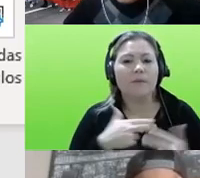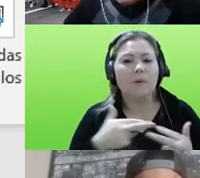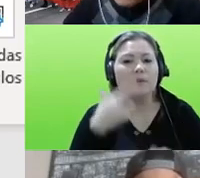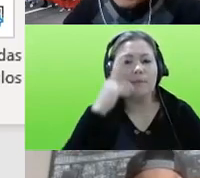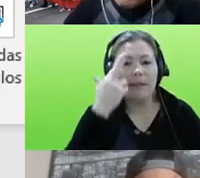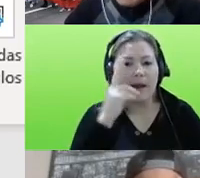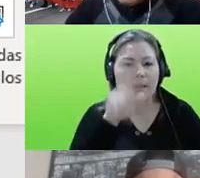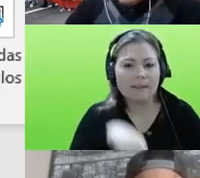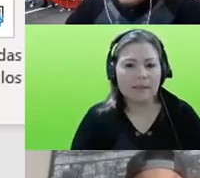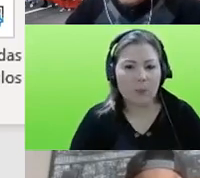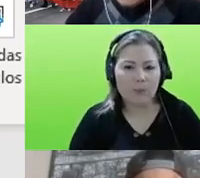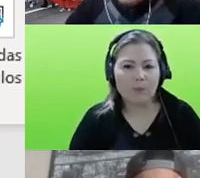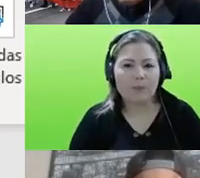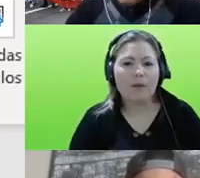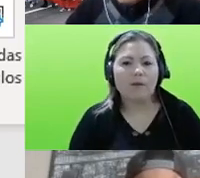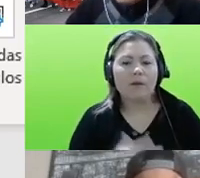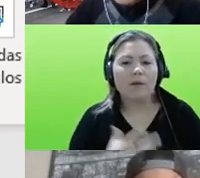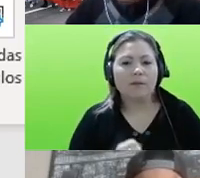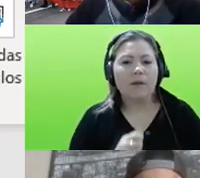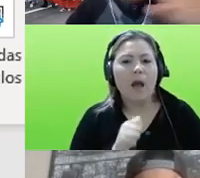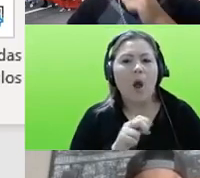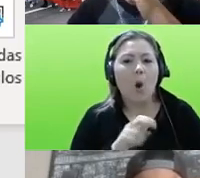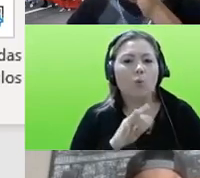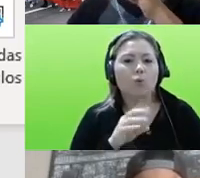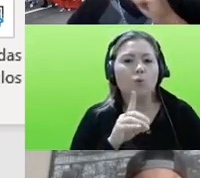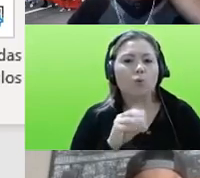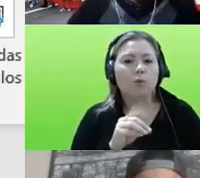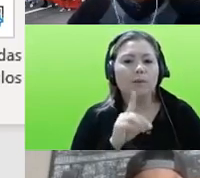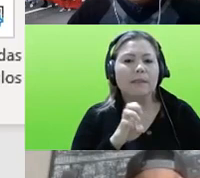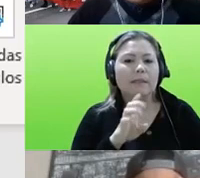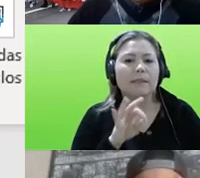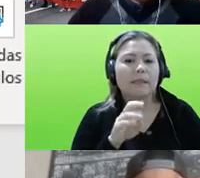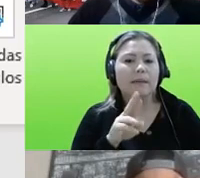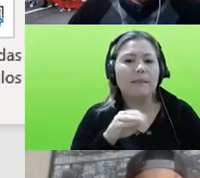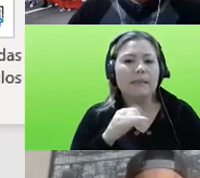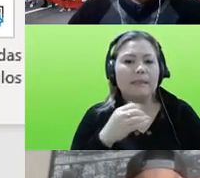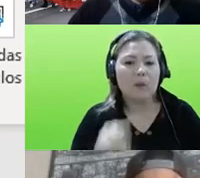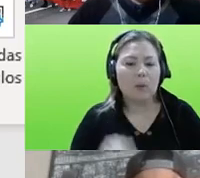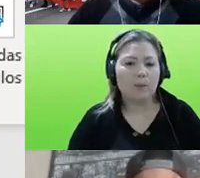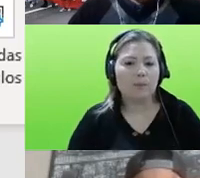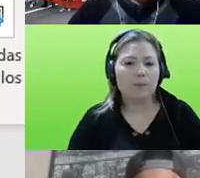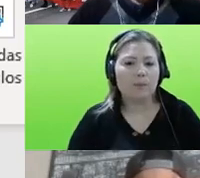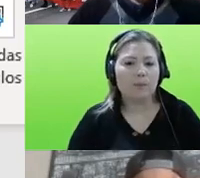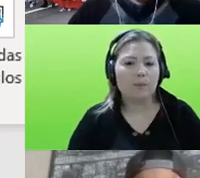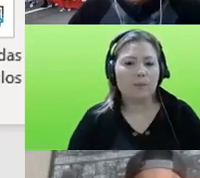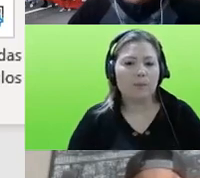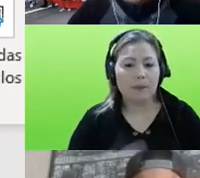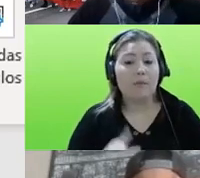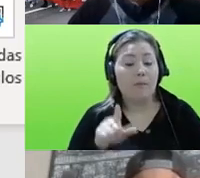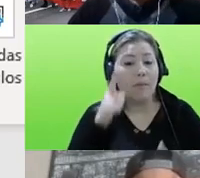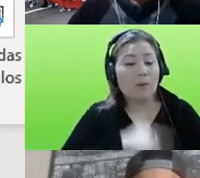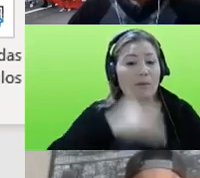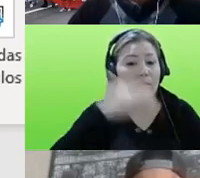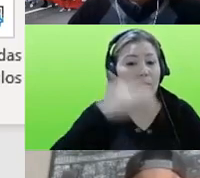Só essa divisão tripartida de ciência, moral e arte é importante para entender que isso aqui aparece em